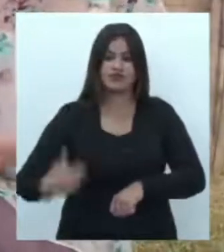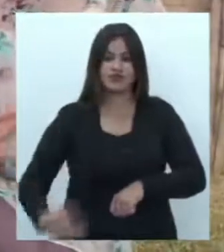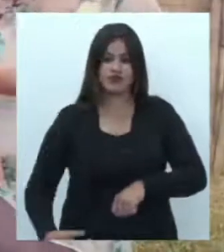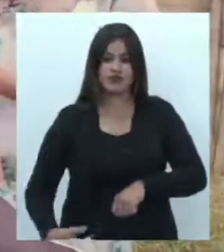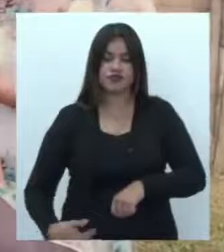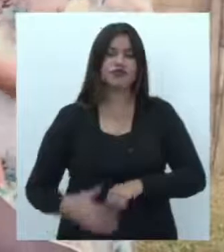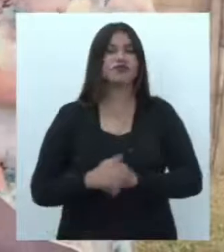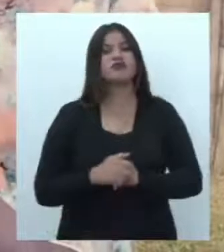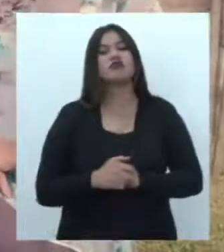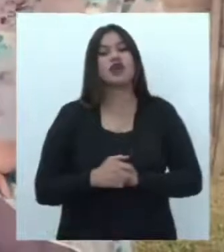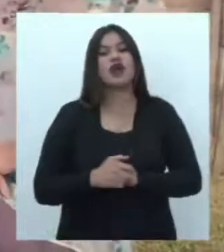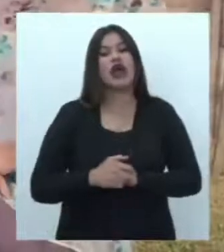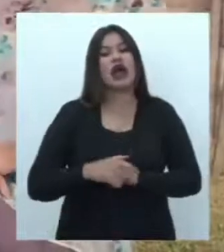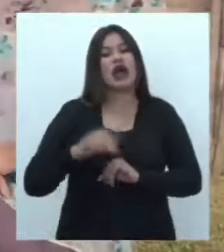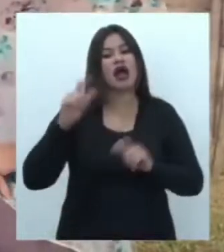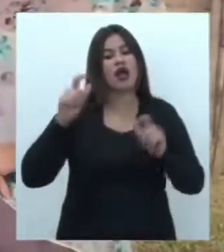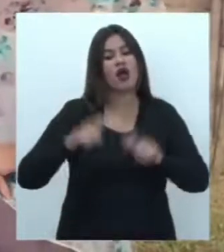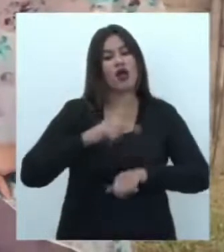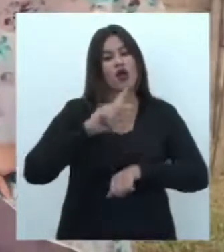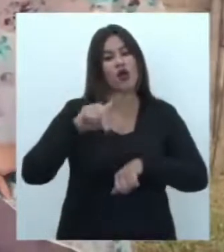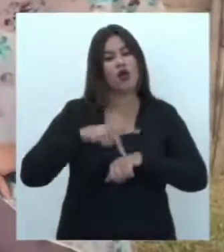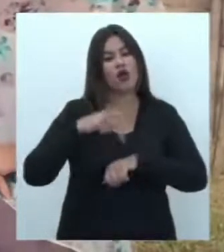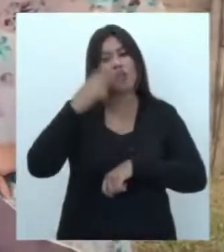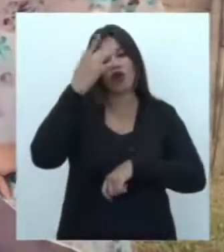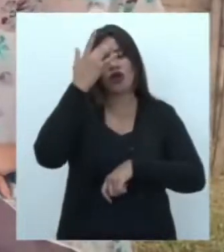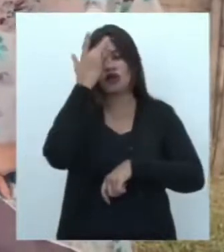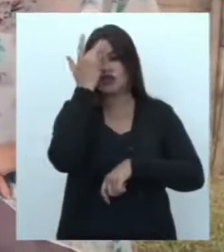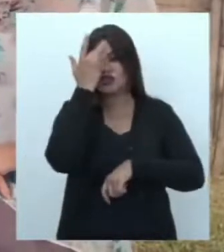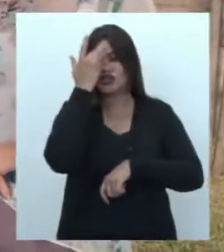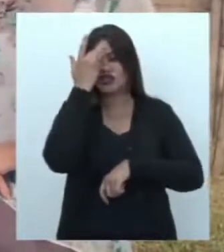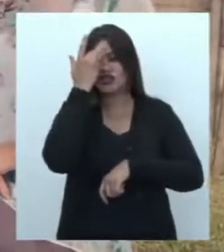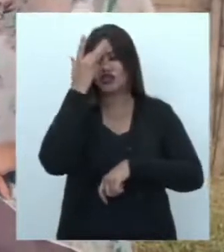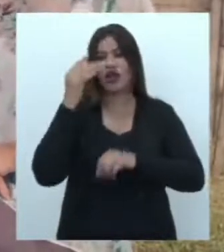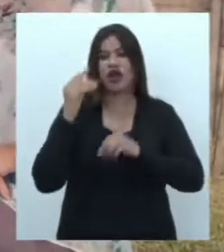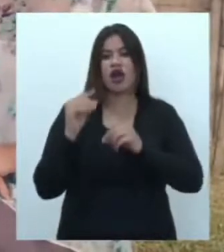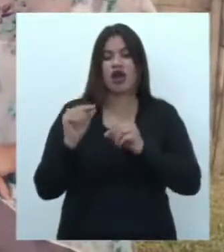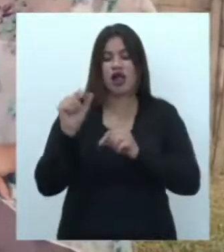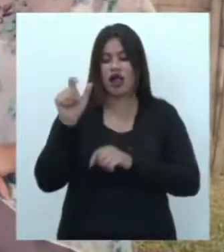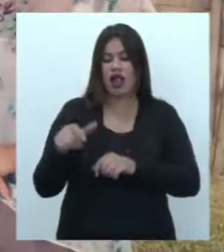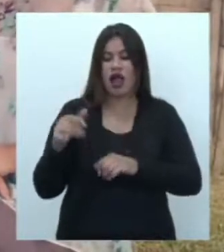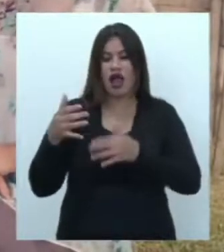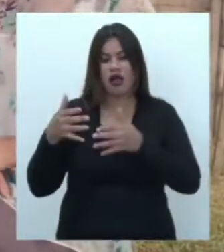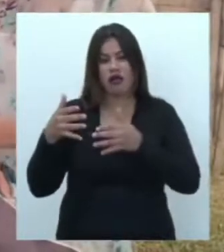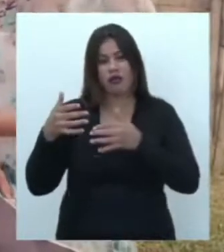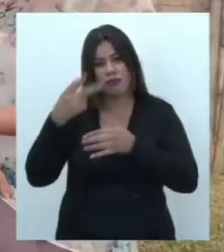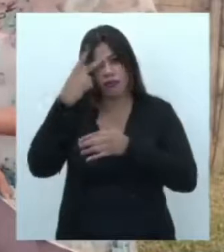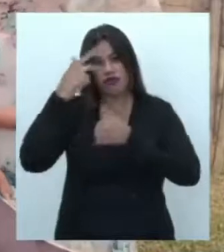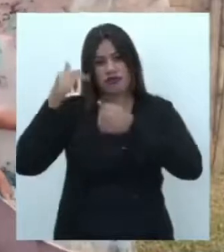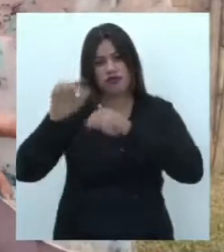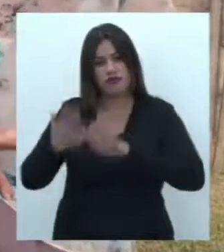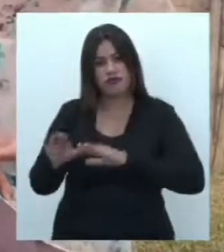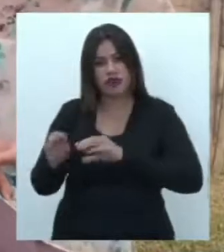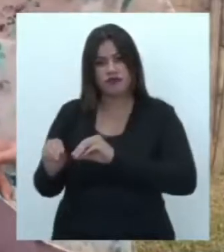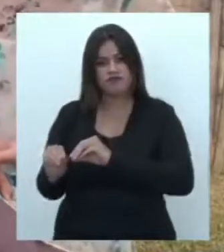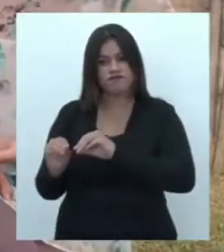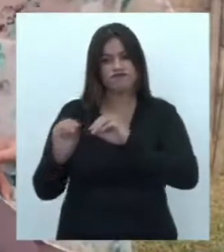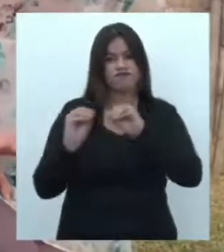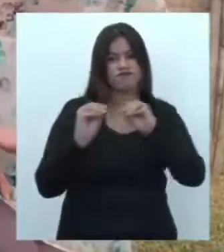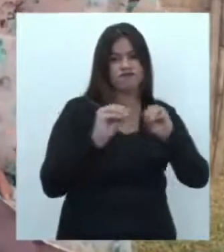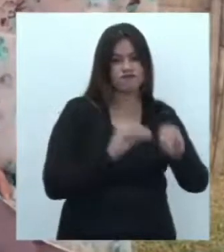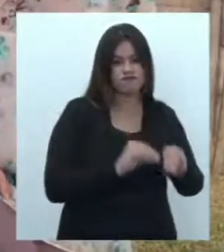eu considero a Índia como meu ponto de referência, o deslocamento D é uma